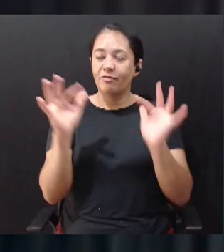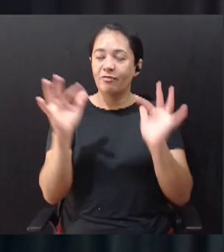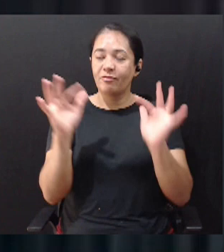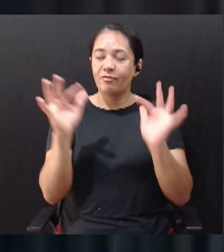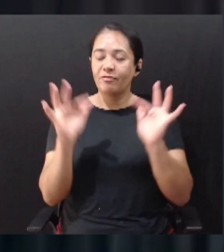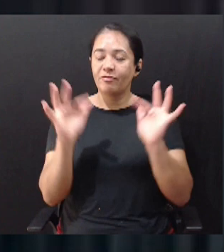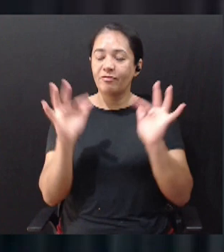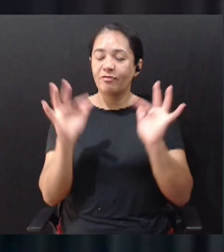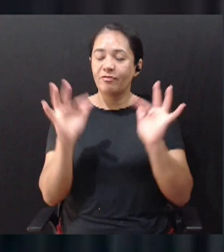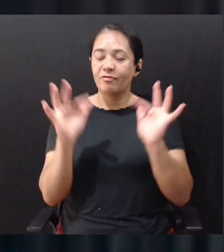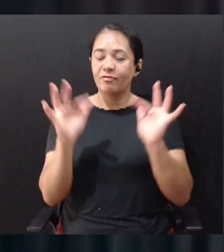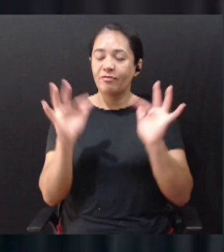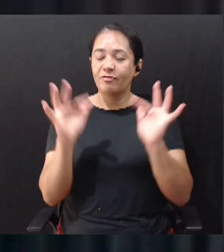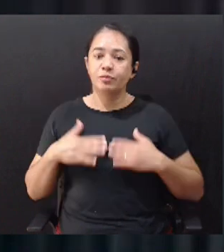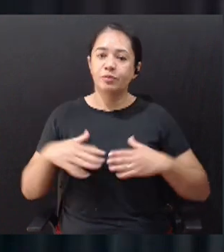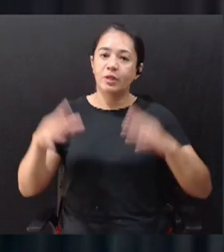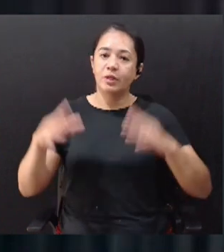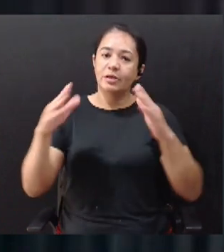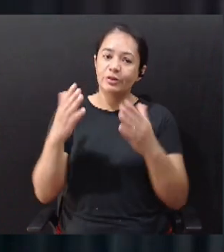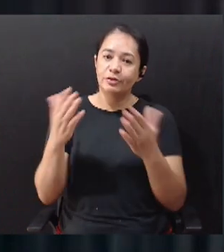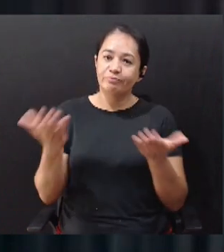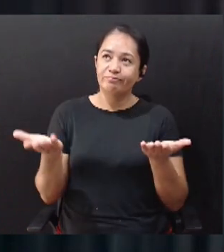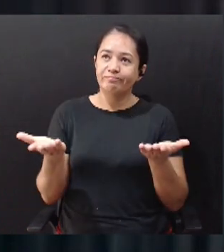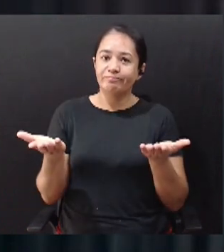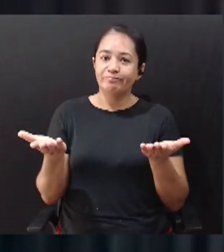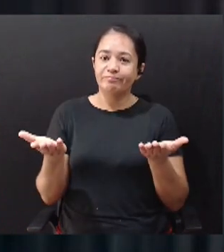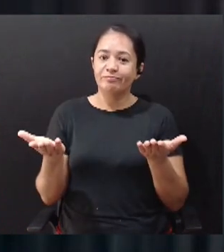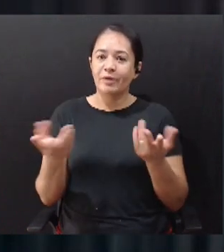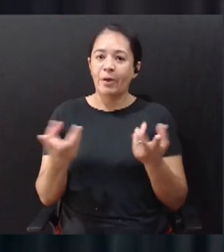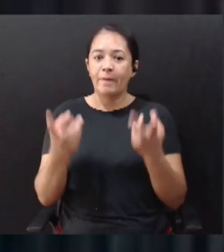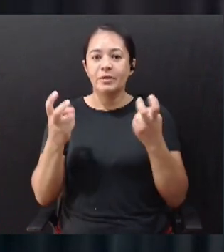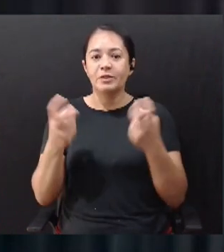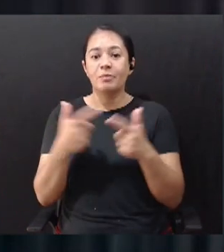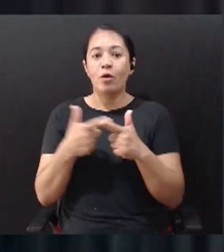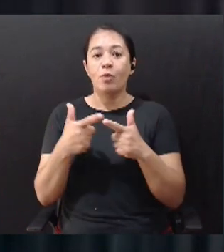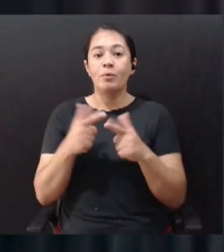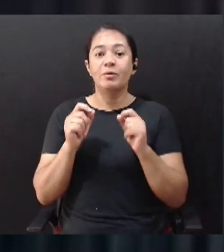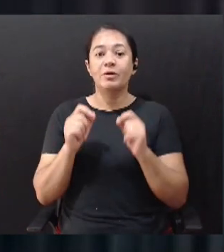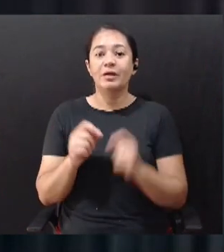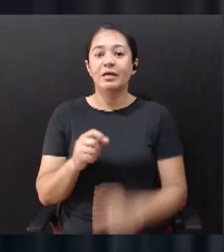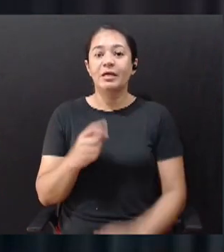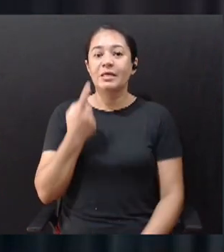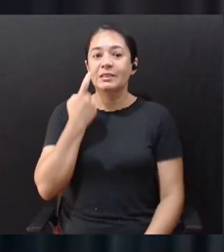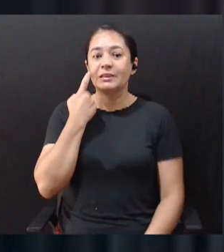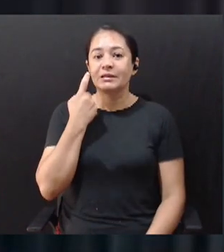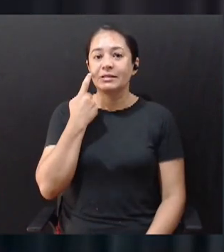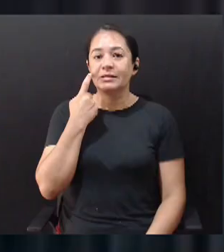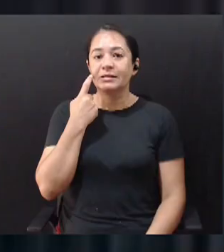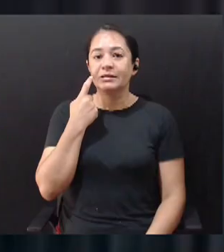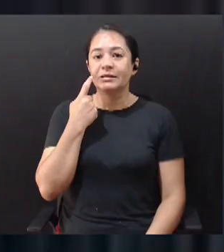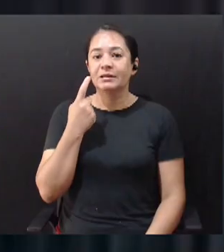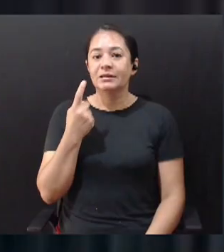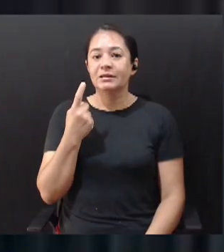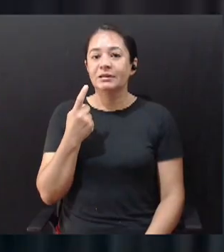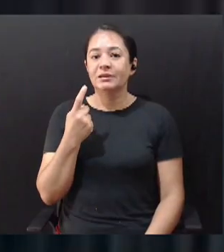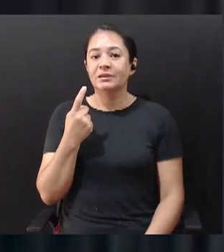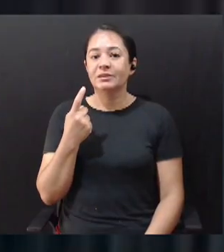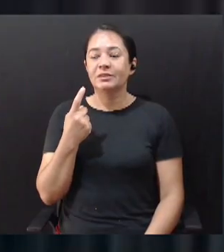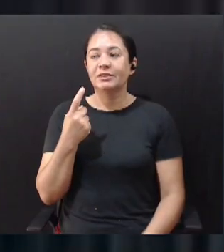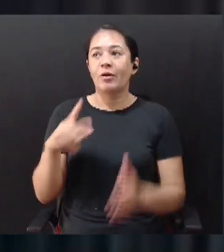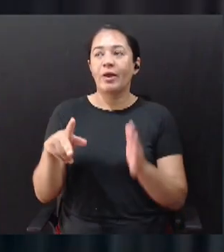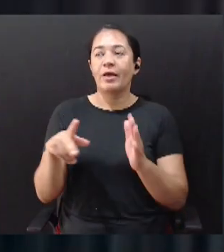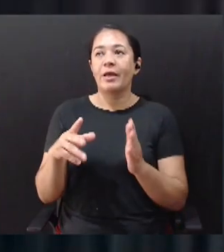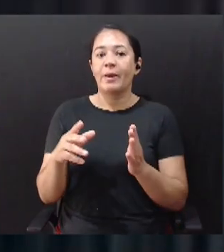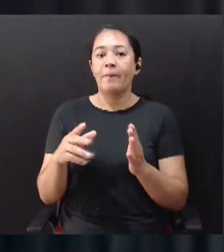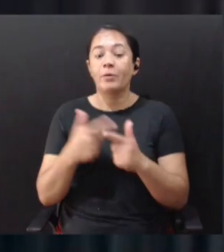pausa. Eu vejo que o problema é quando a sexta-feira é um escape e não Uhum. parte da vida, né. Acho que a gente tem que